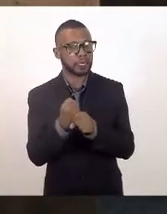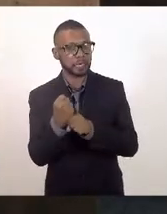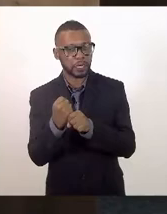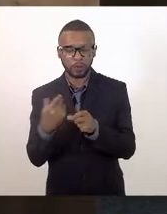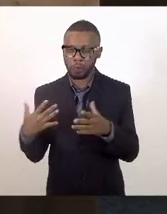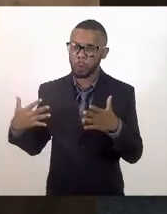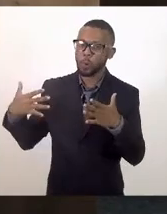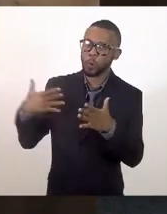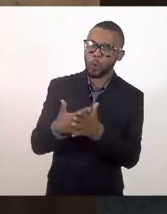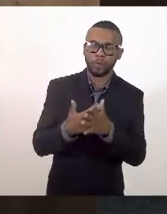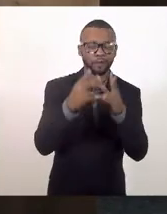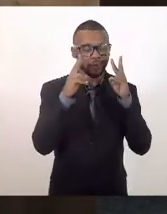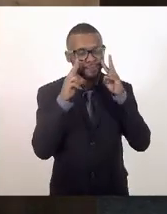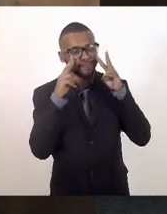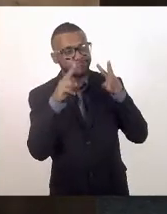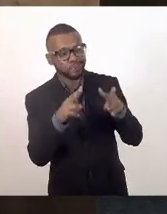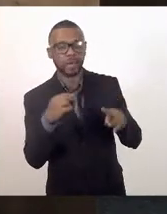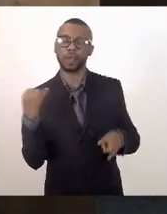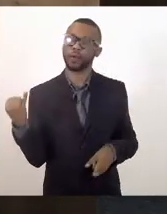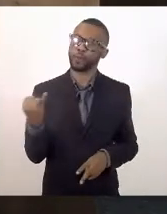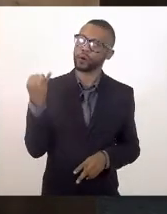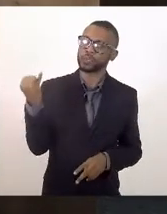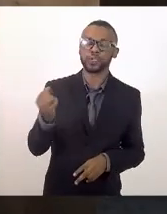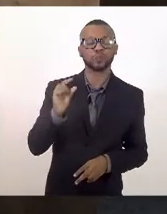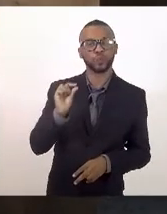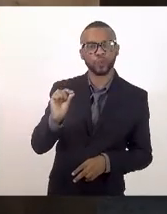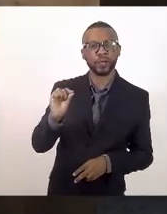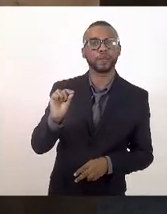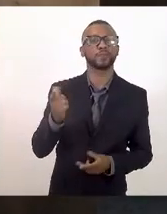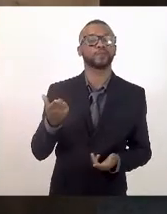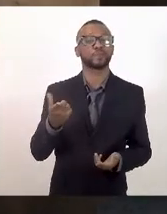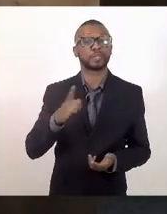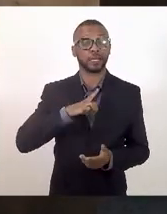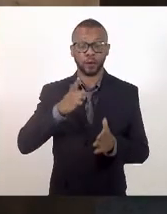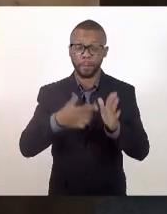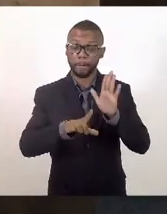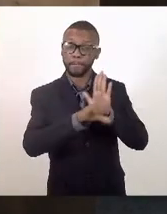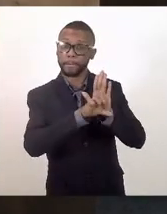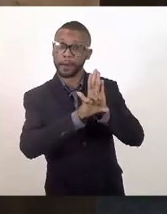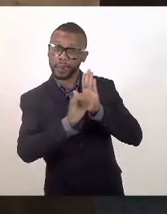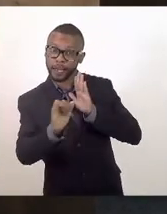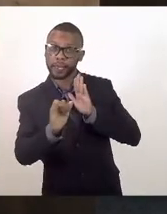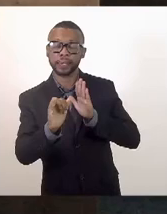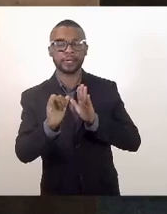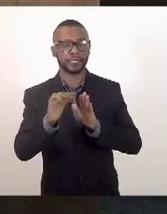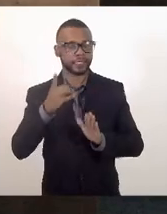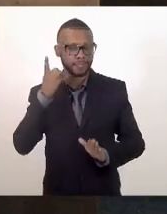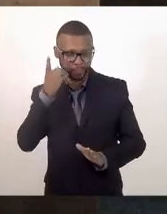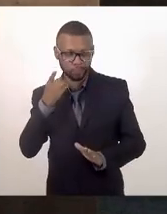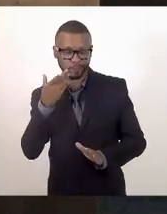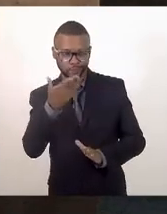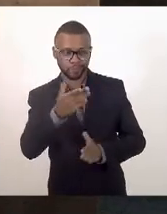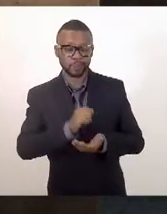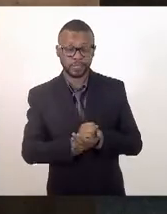foi considerado importante ter uma lei, deputado Márcio, que